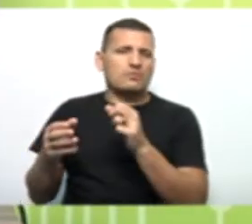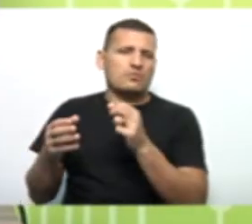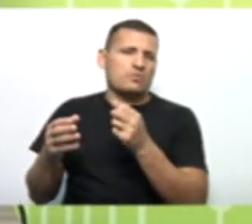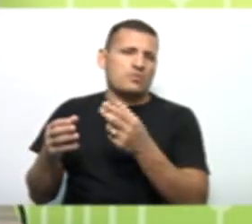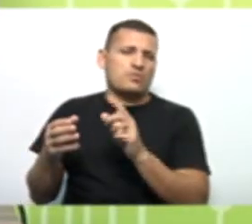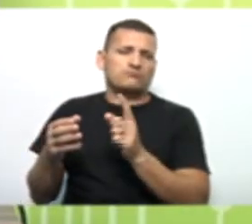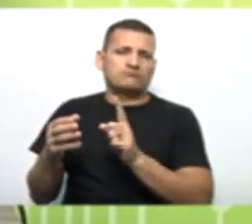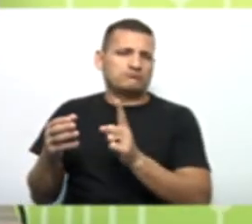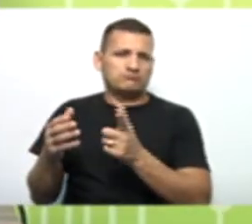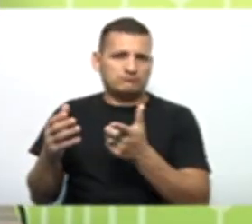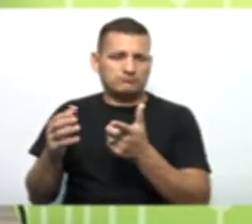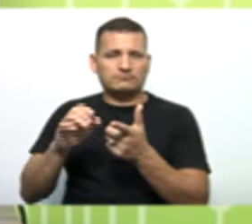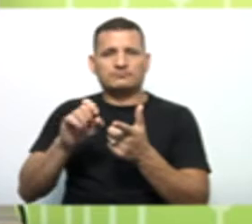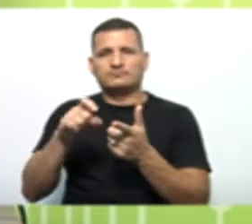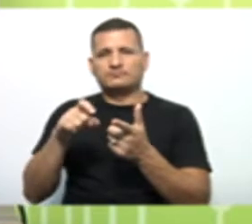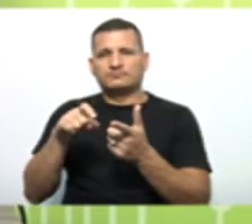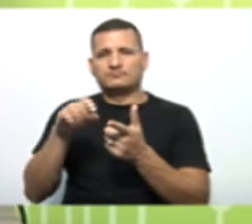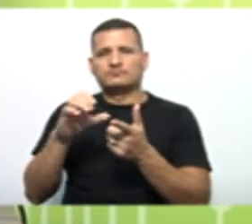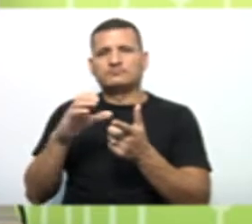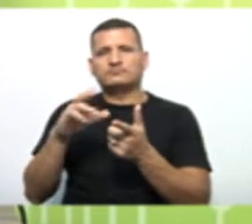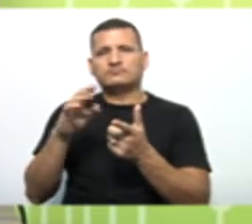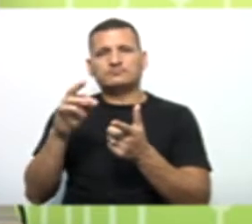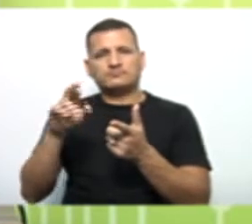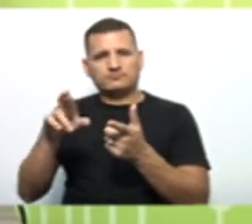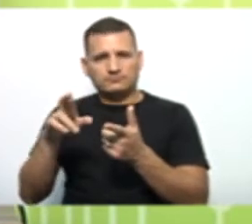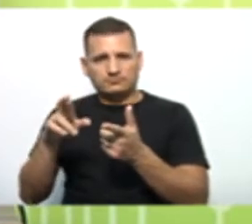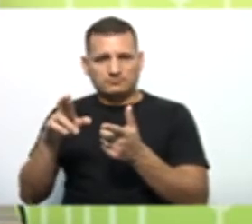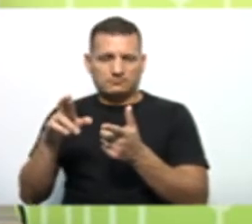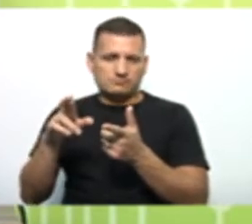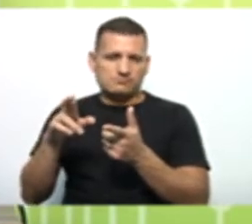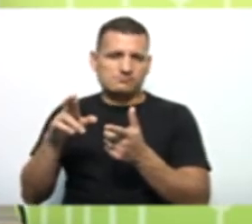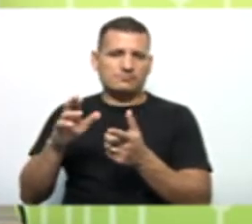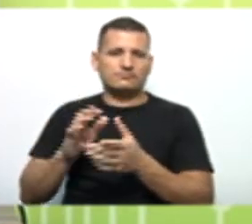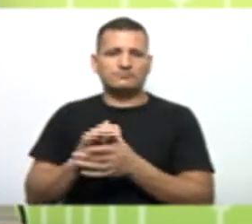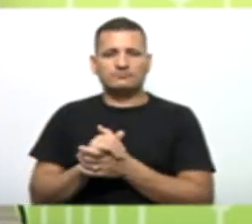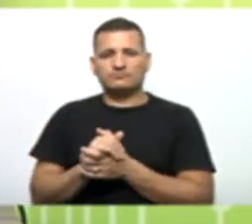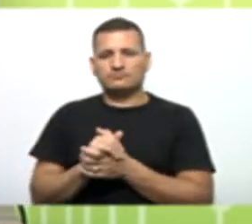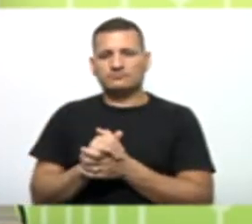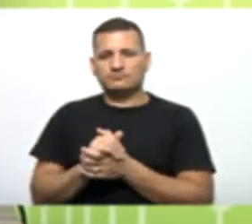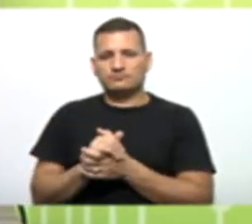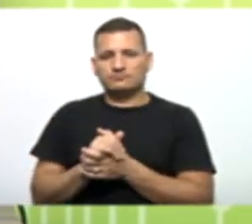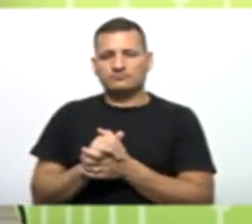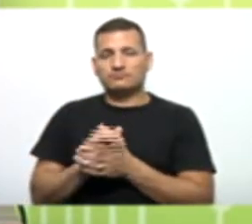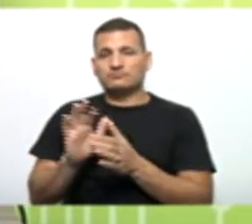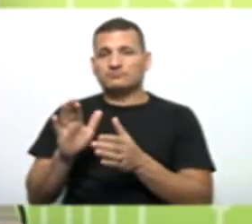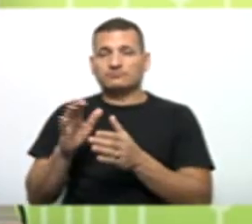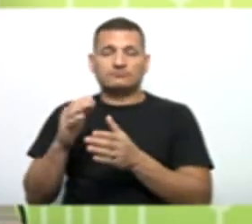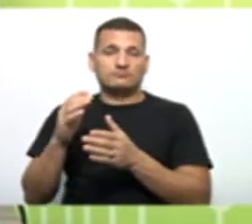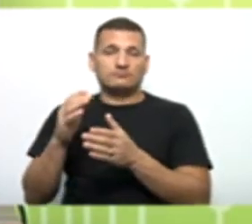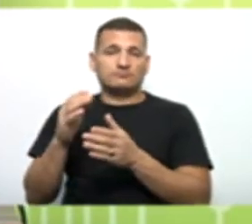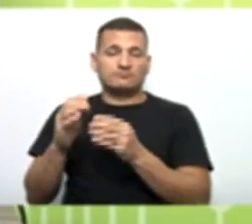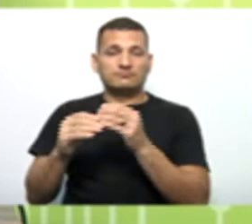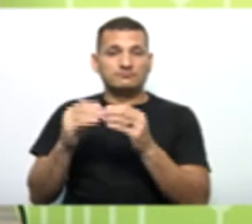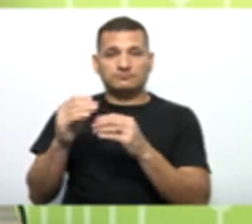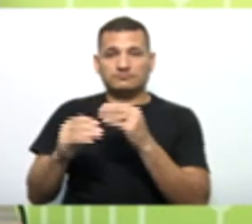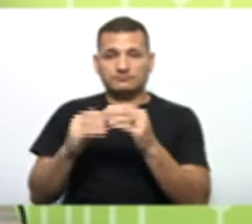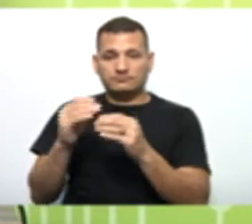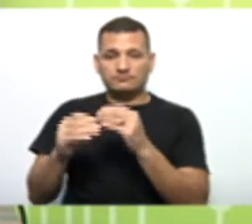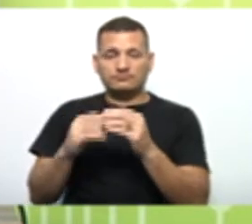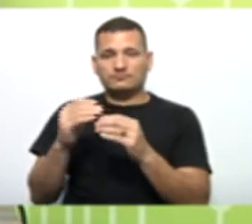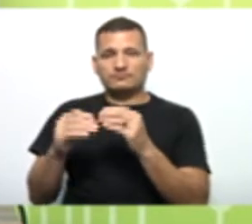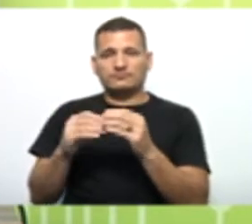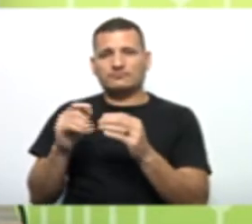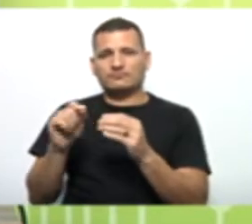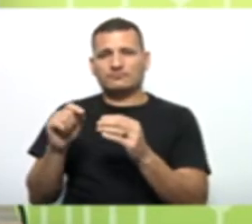execução, né? E ou ele executa todo esse bloco, ou ele não executa nada. Como no banco, a última operação é que o usuário retire